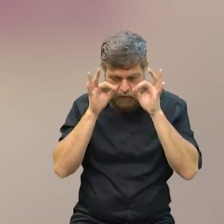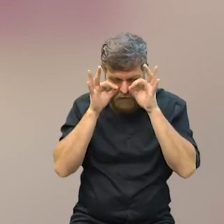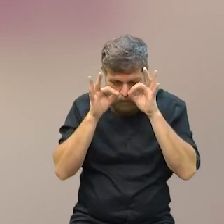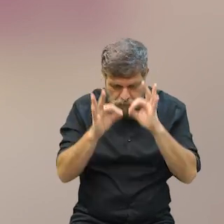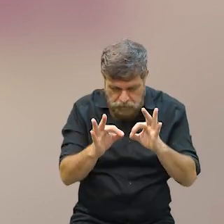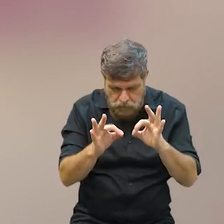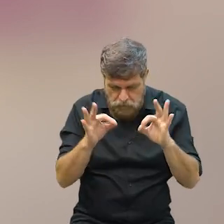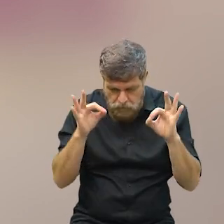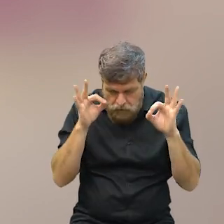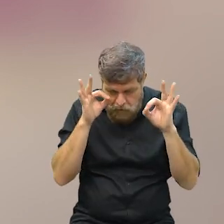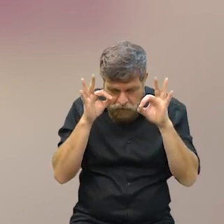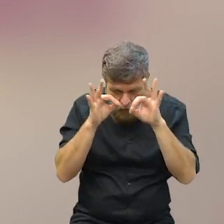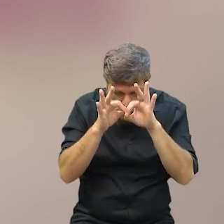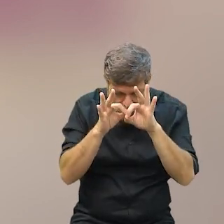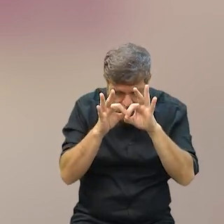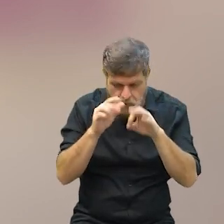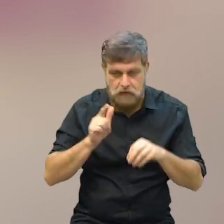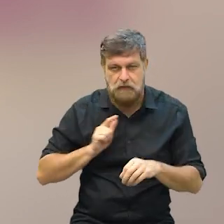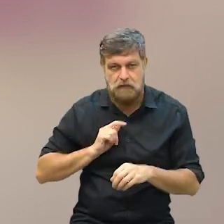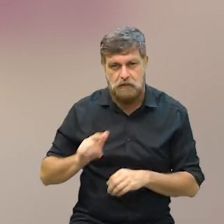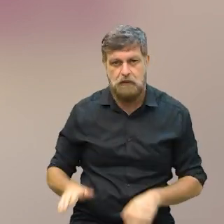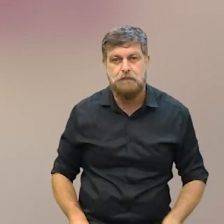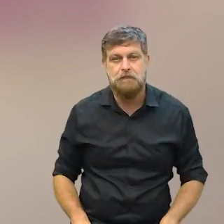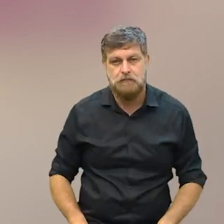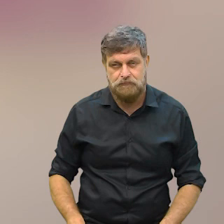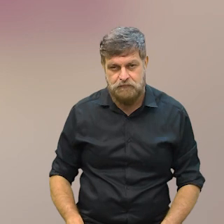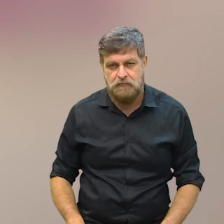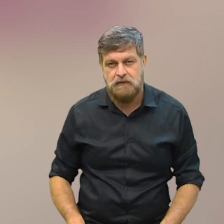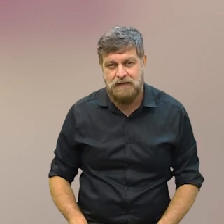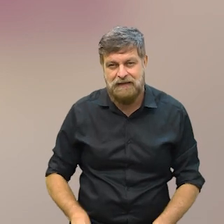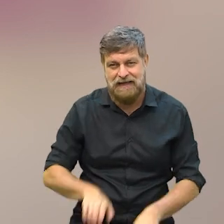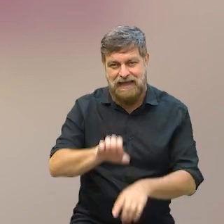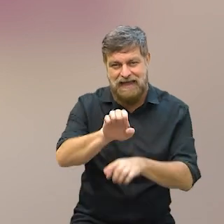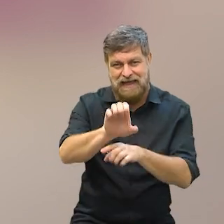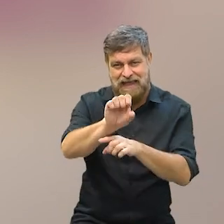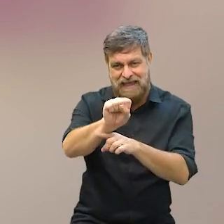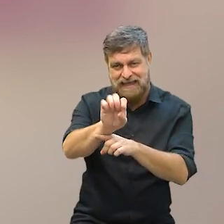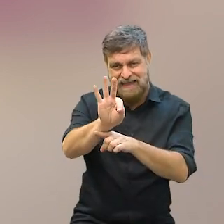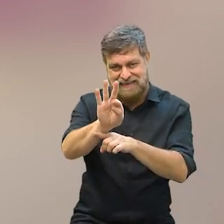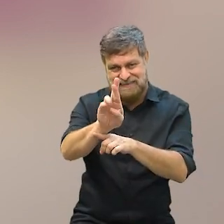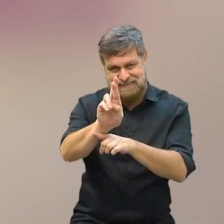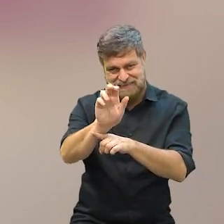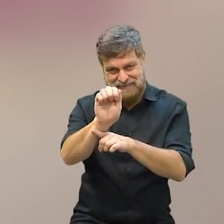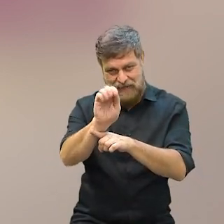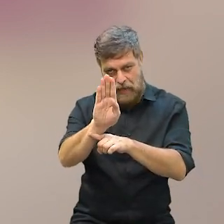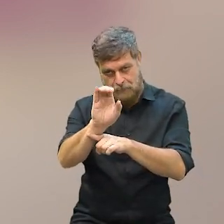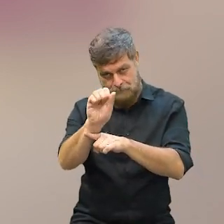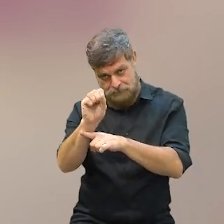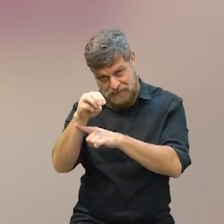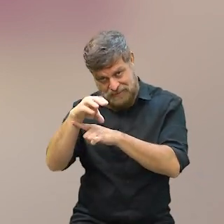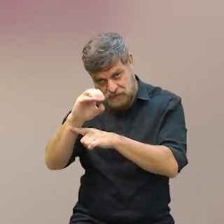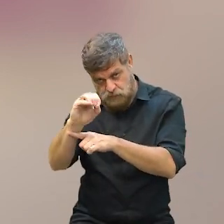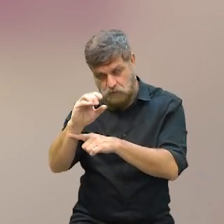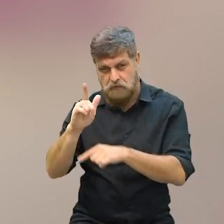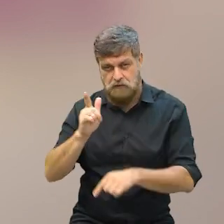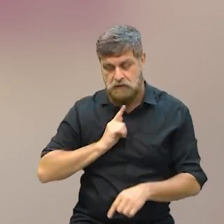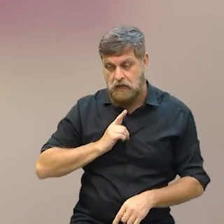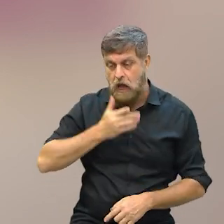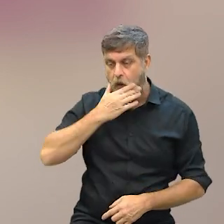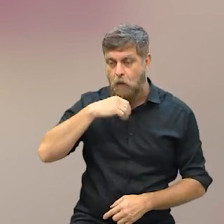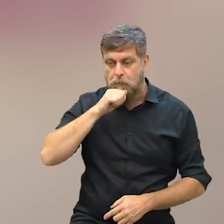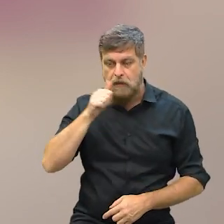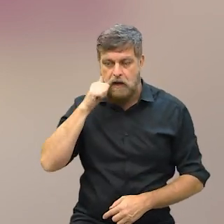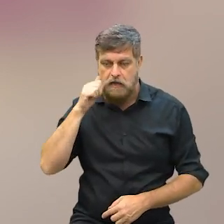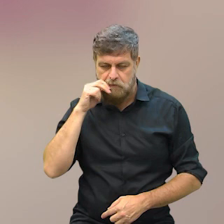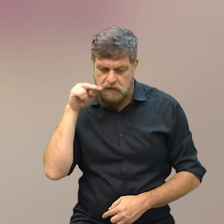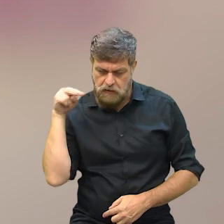estrabismo acomodativo, né? Porque esse grau é muito alto, e o muscular. Então, assim, essas crianças que desviam os olhos, é muito importante os pais